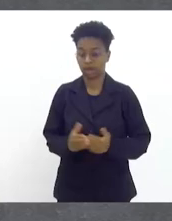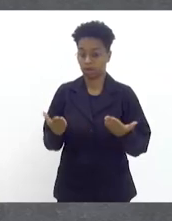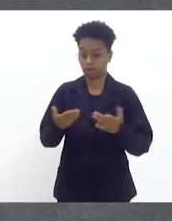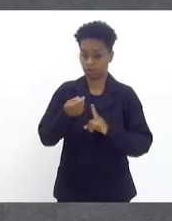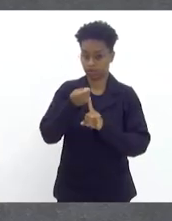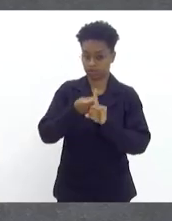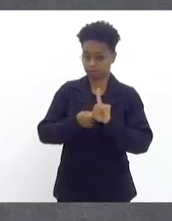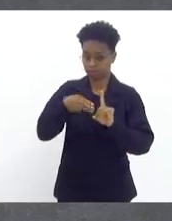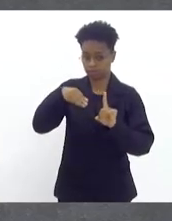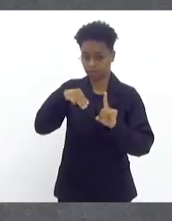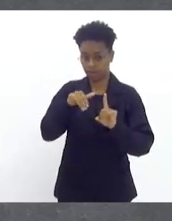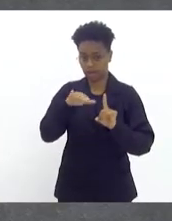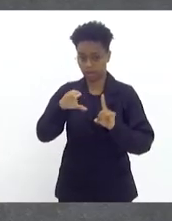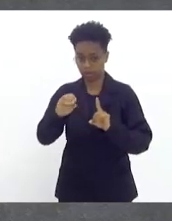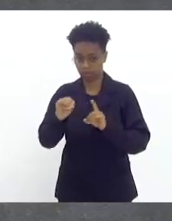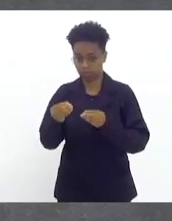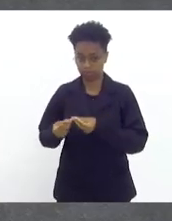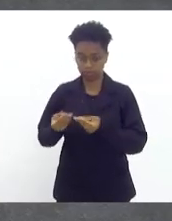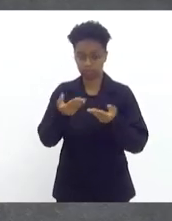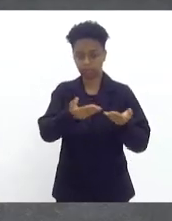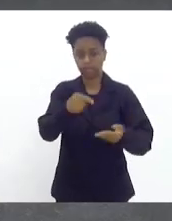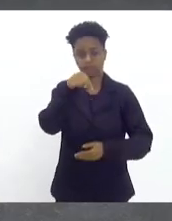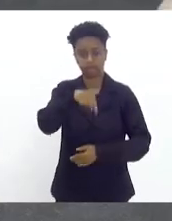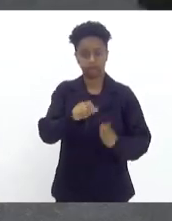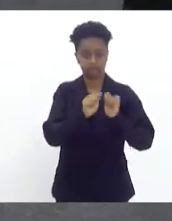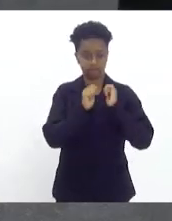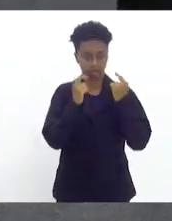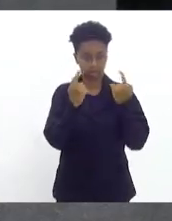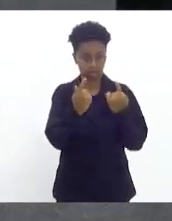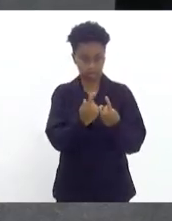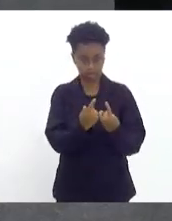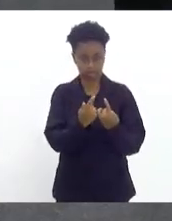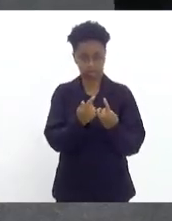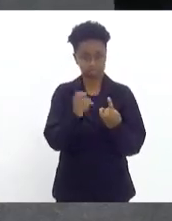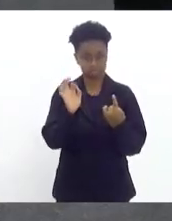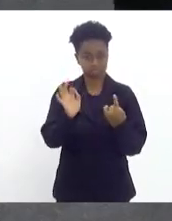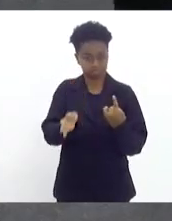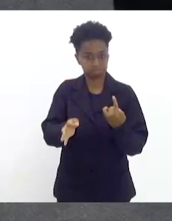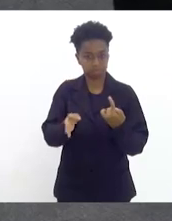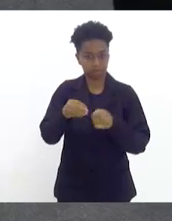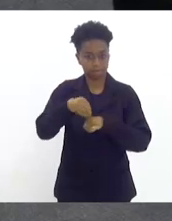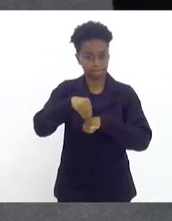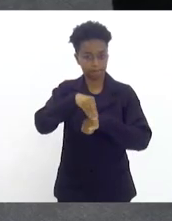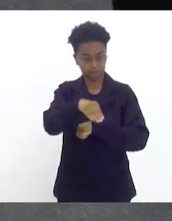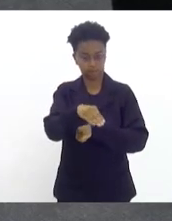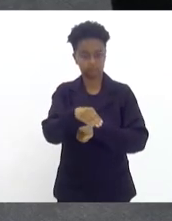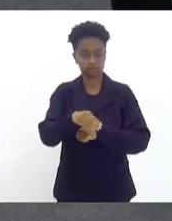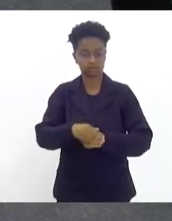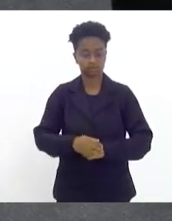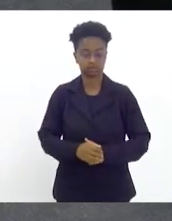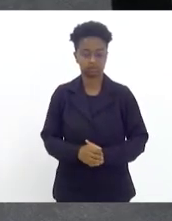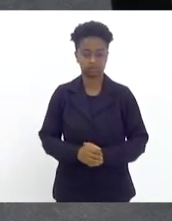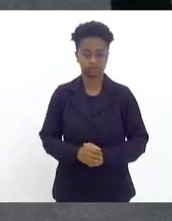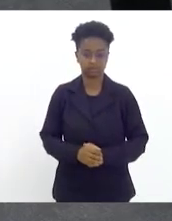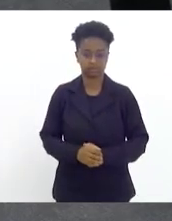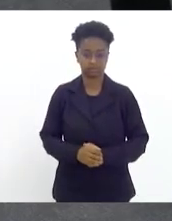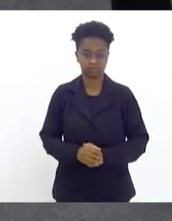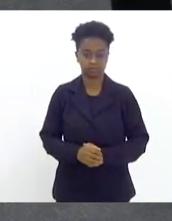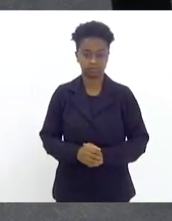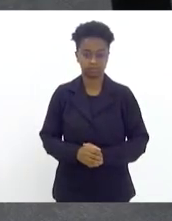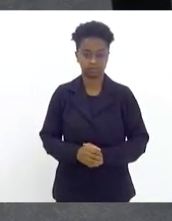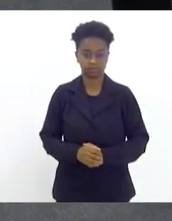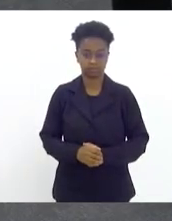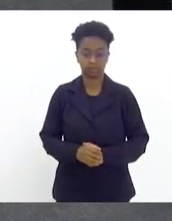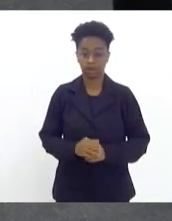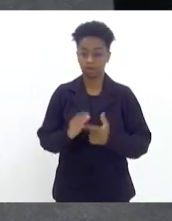mês enviará esta casa a referida mensagem que estabelece